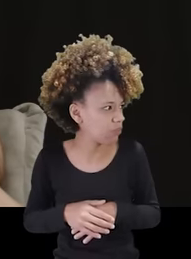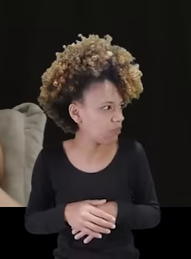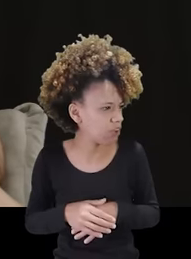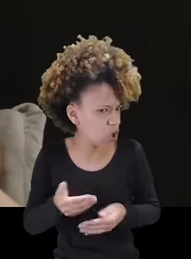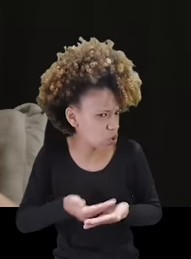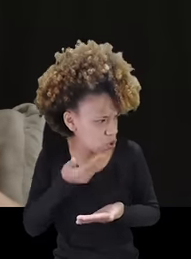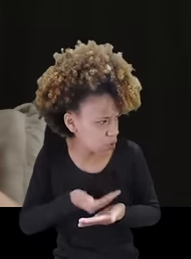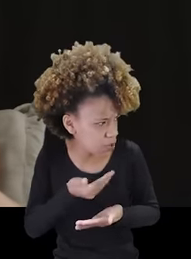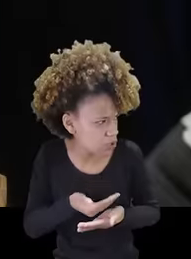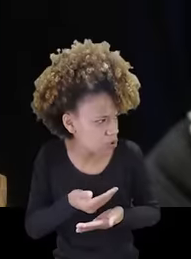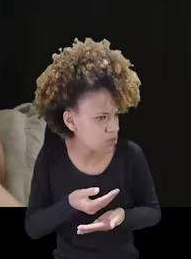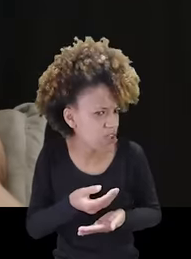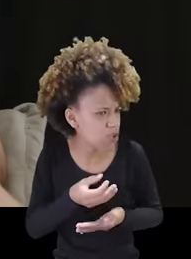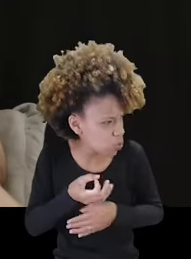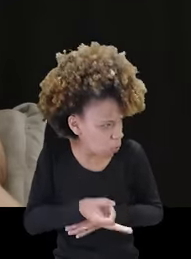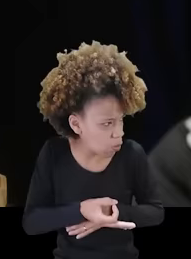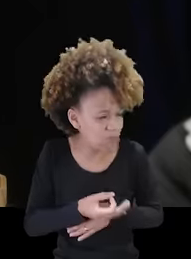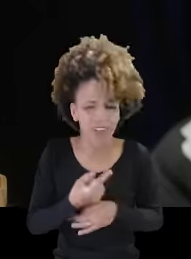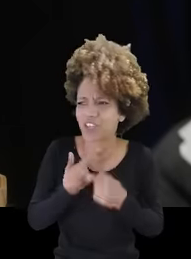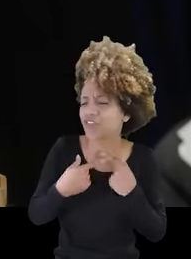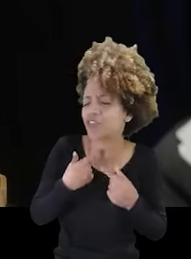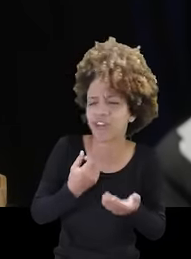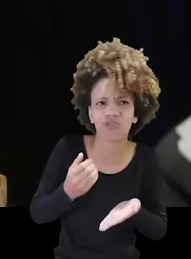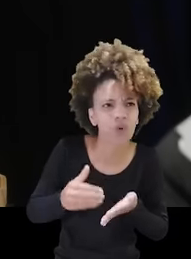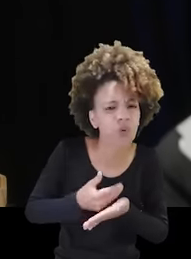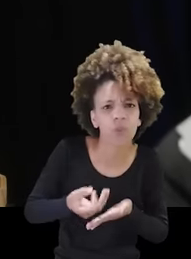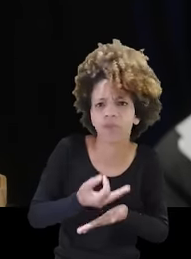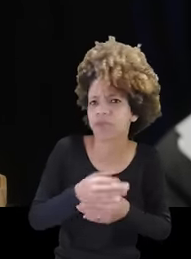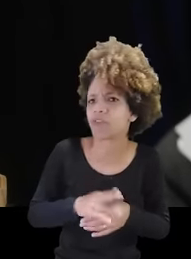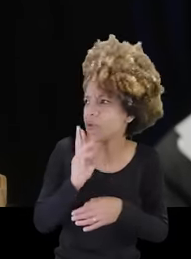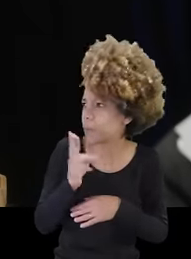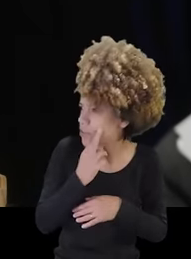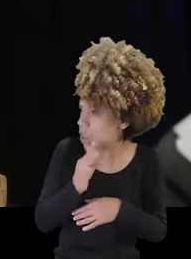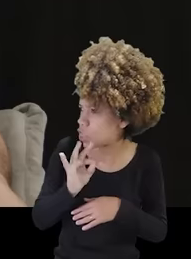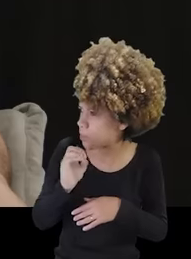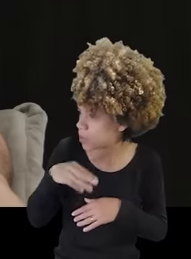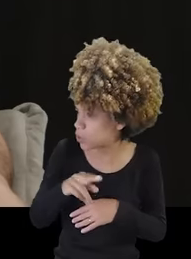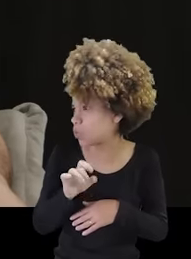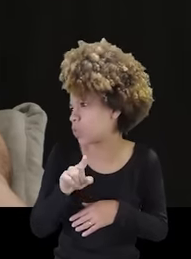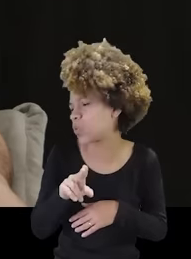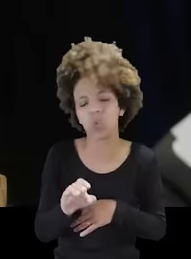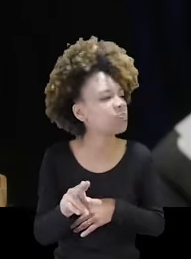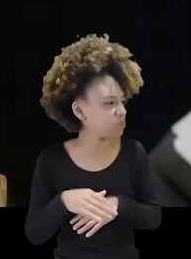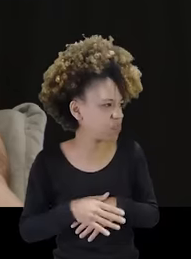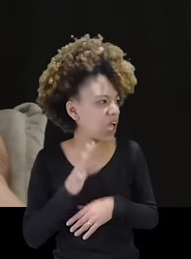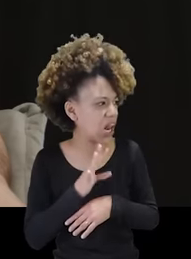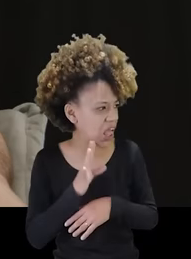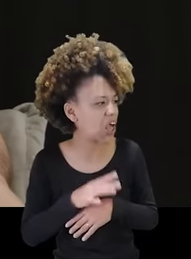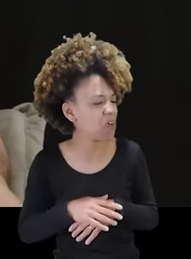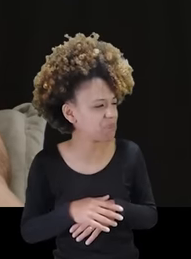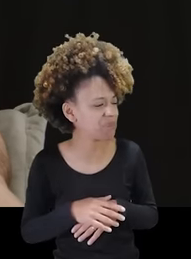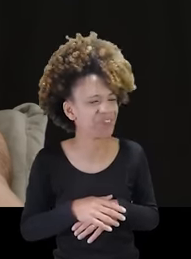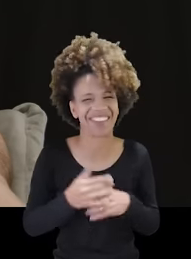toma no cu que vontade de tomar no cu Vamos no restaurante tomando o cu muito bom Muito bacana muito